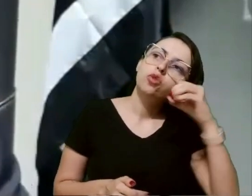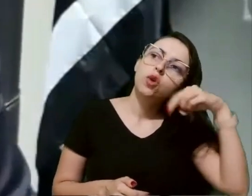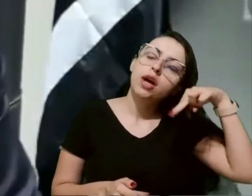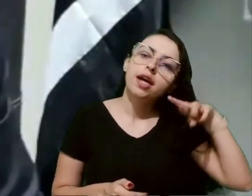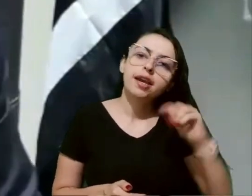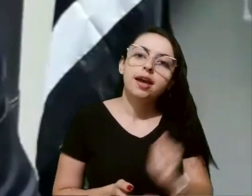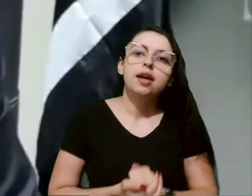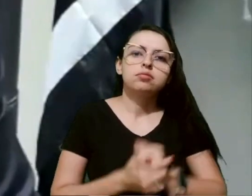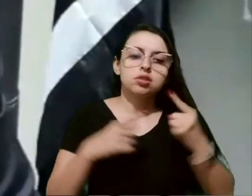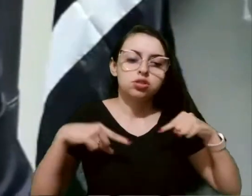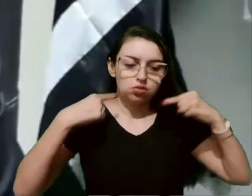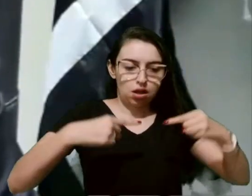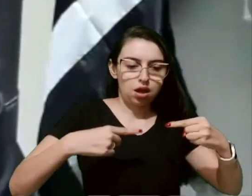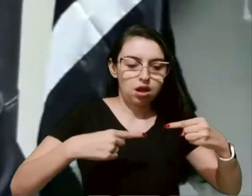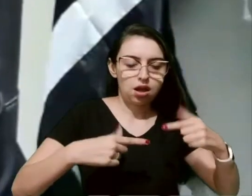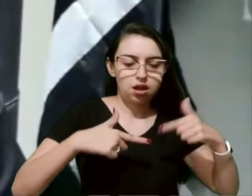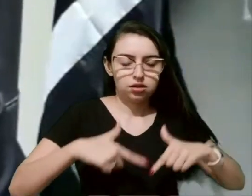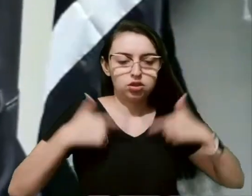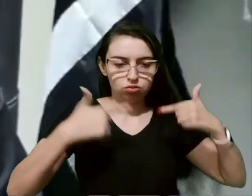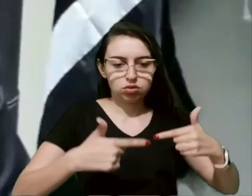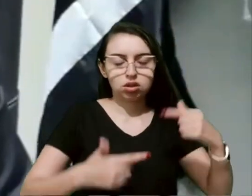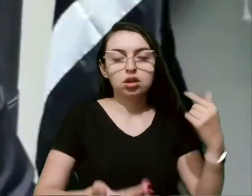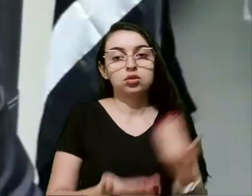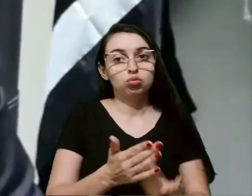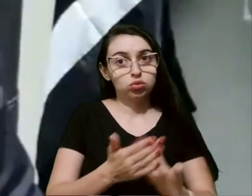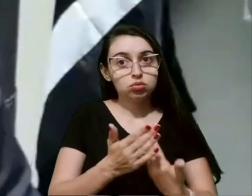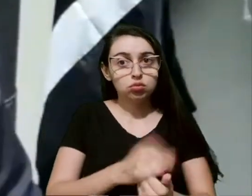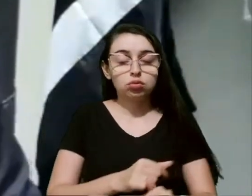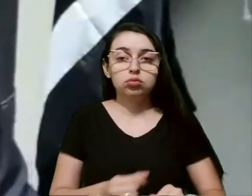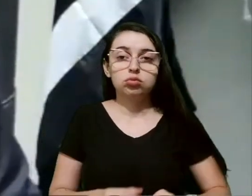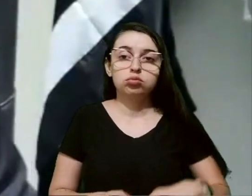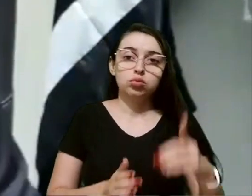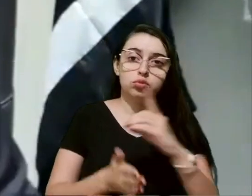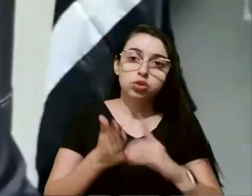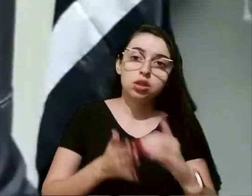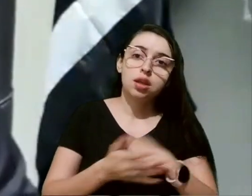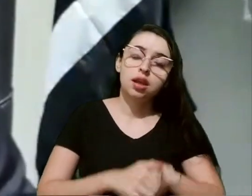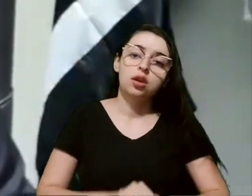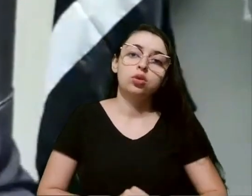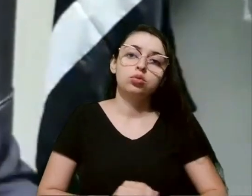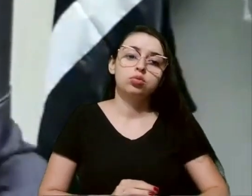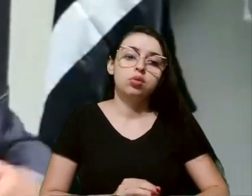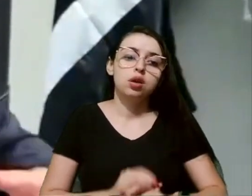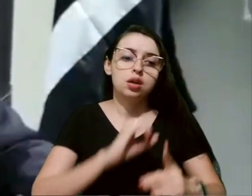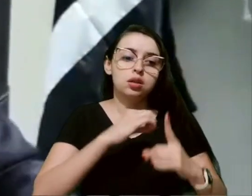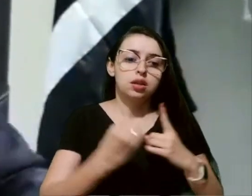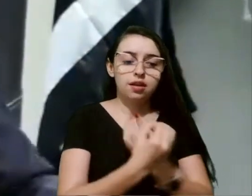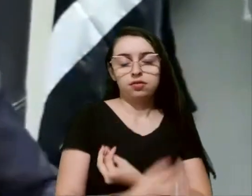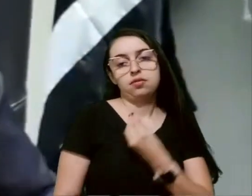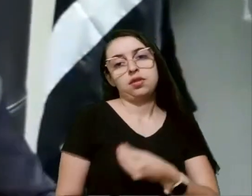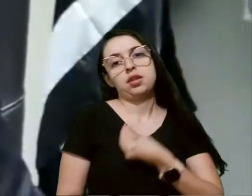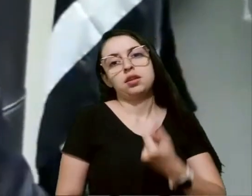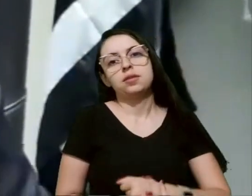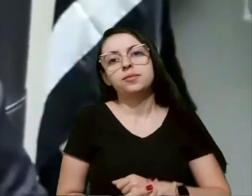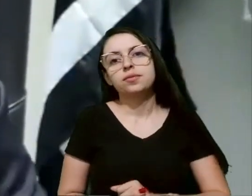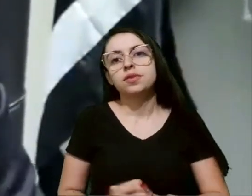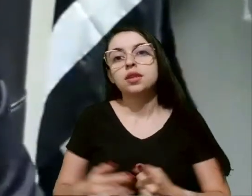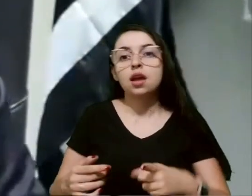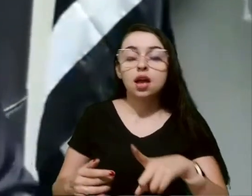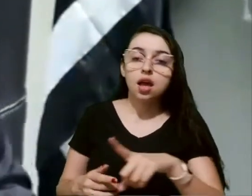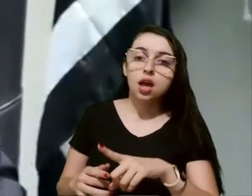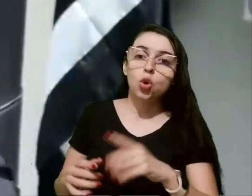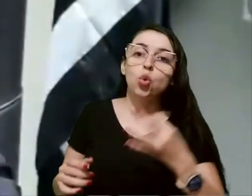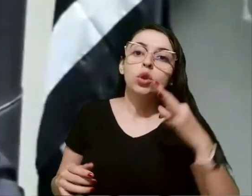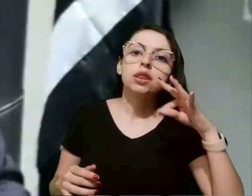enfrentou metodológica nos estudos que nós fazemos. De que o direito é uma medicina do convívio e que os tribunais são grandes hospitais. E as leis